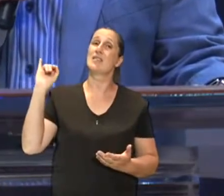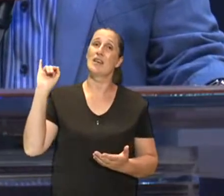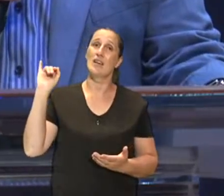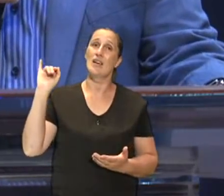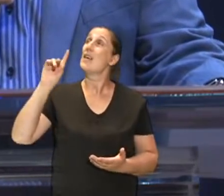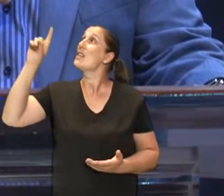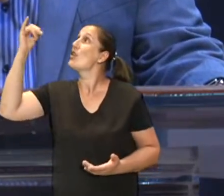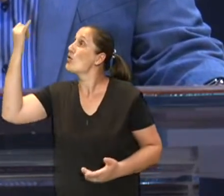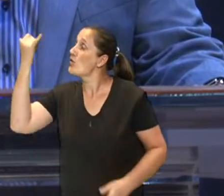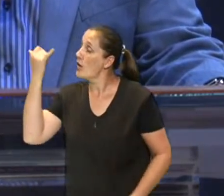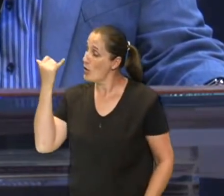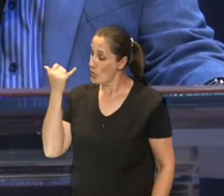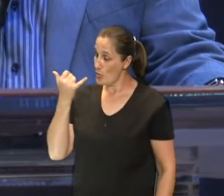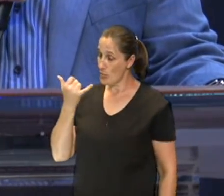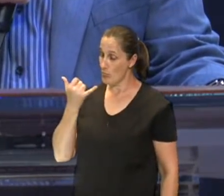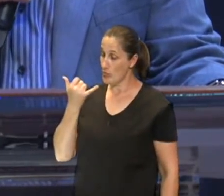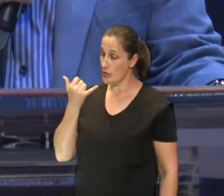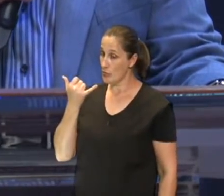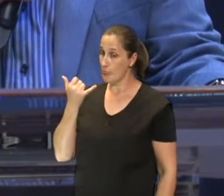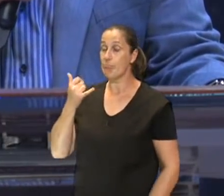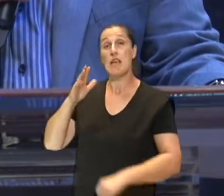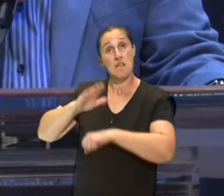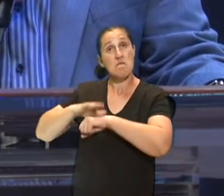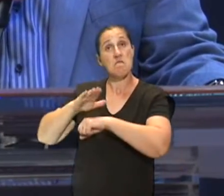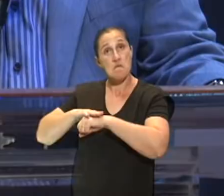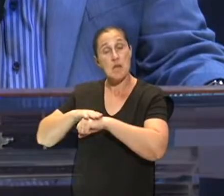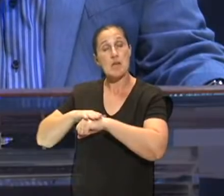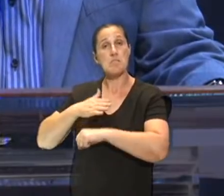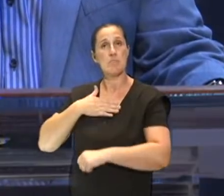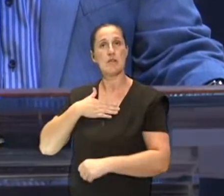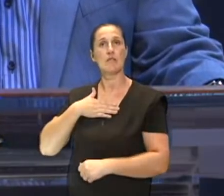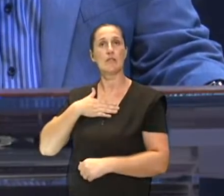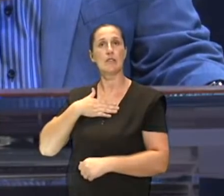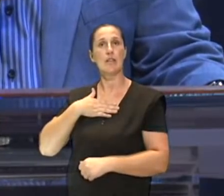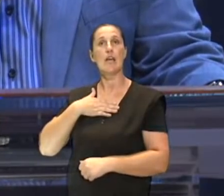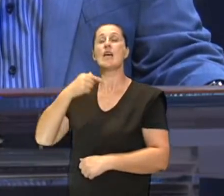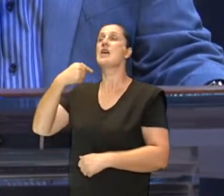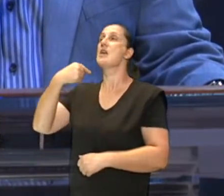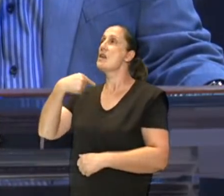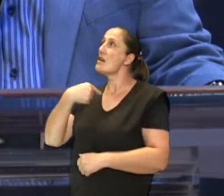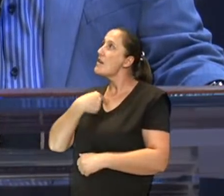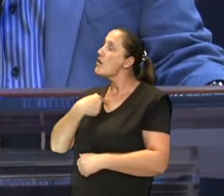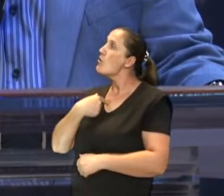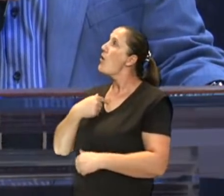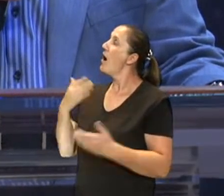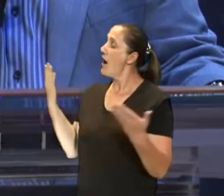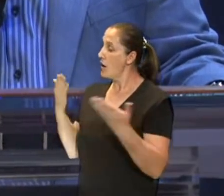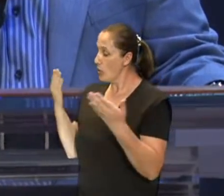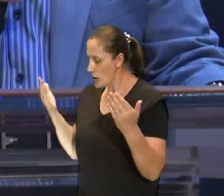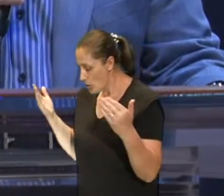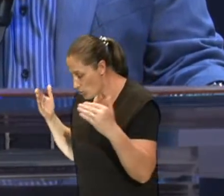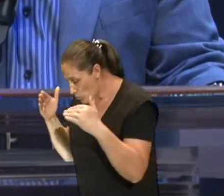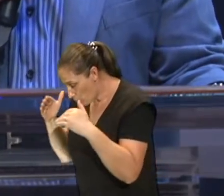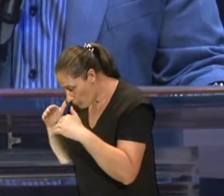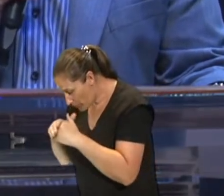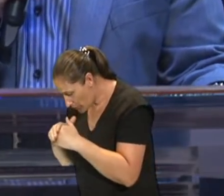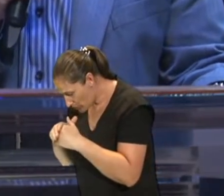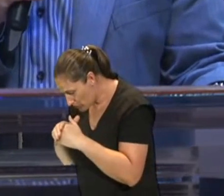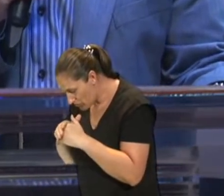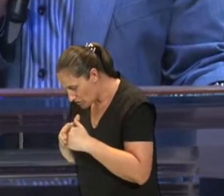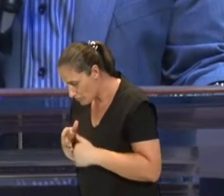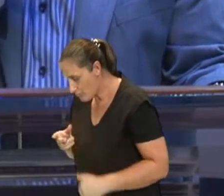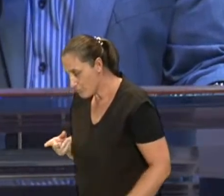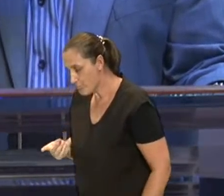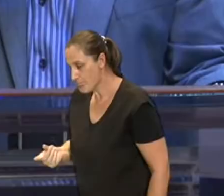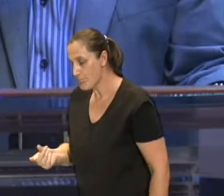falou comigo e ele mesmo fez isto. Andarei humildemente toda a minha